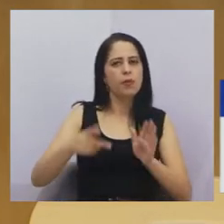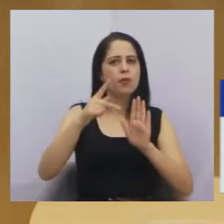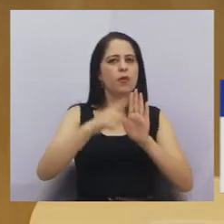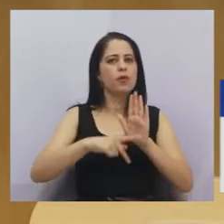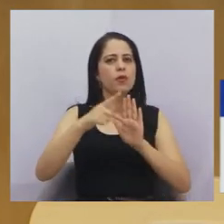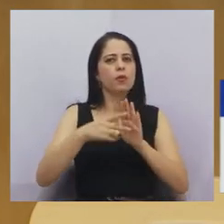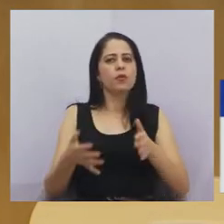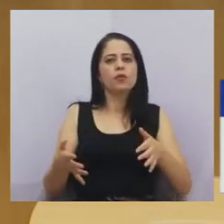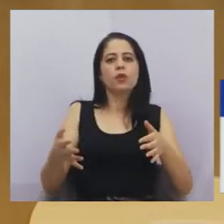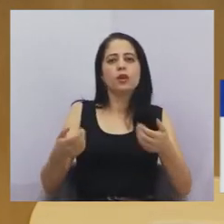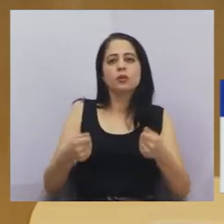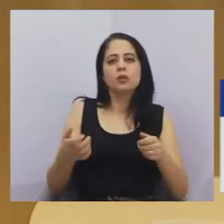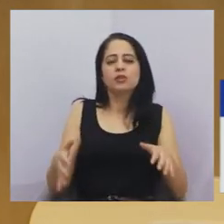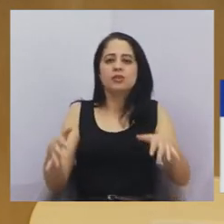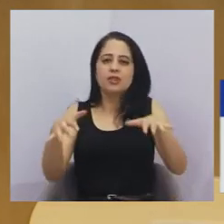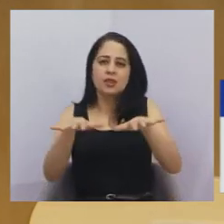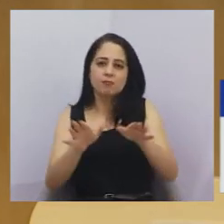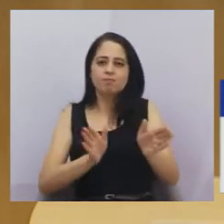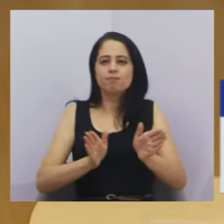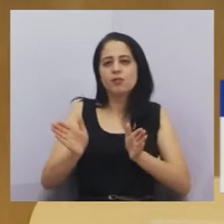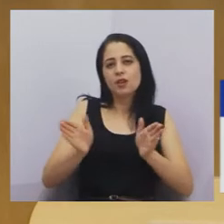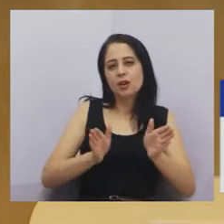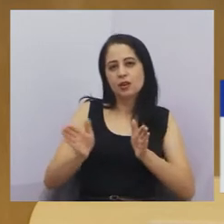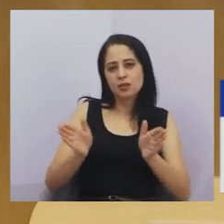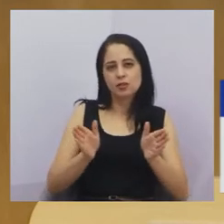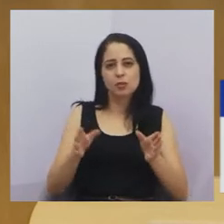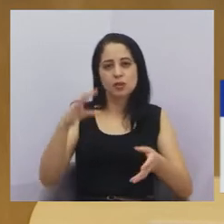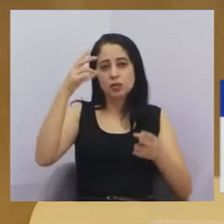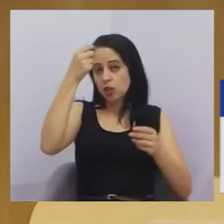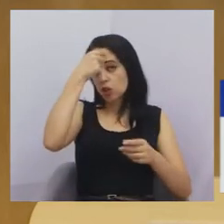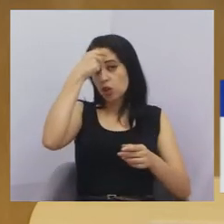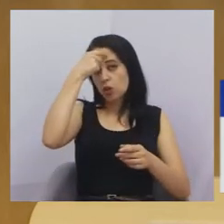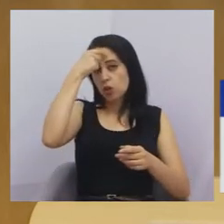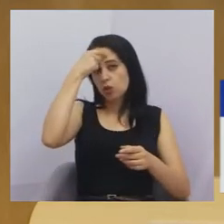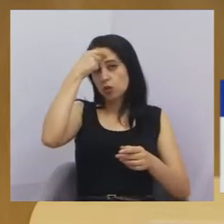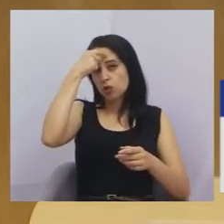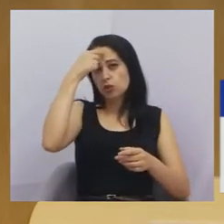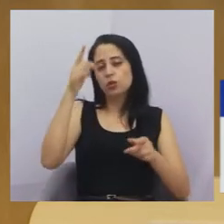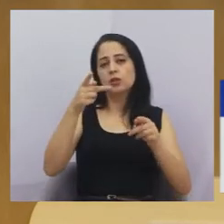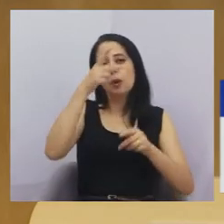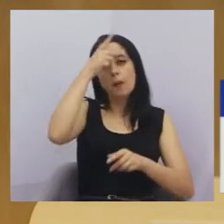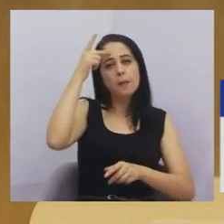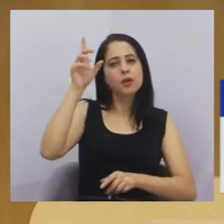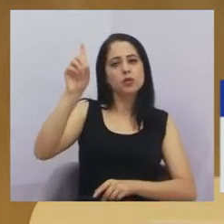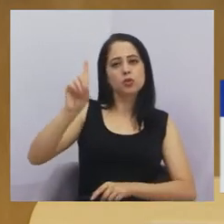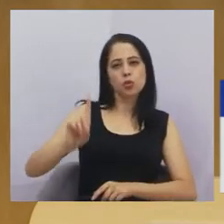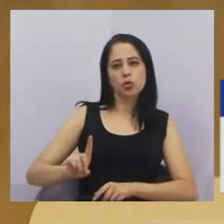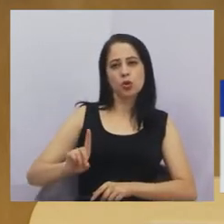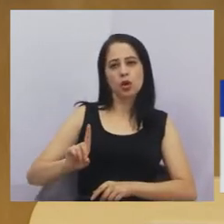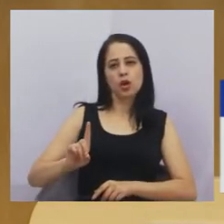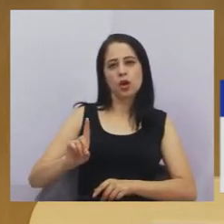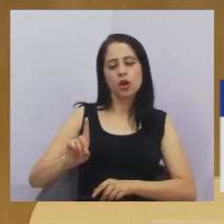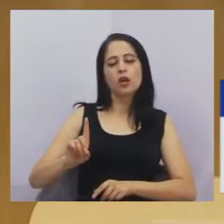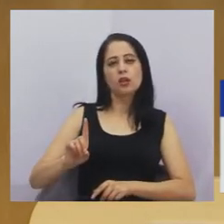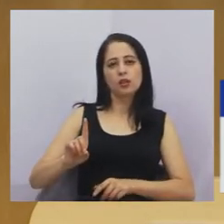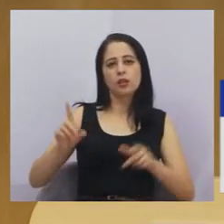à inclusão, acessibilidade, mobilização e conscientização de pessoas com deficiência e